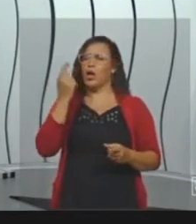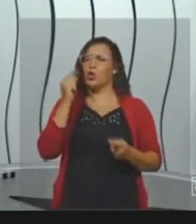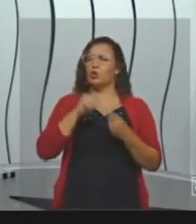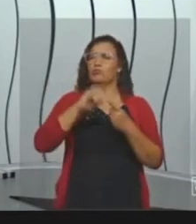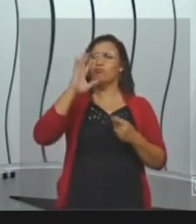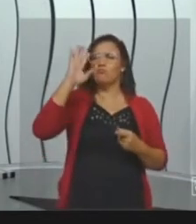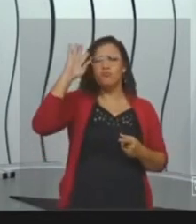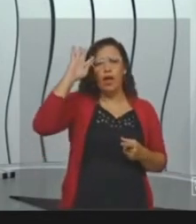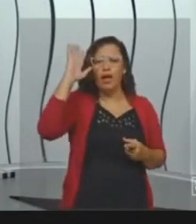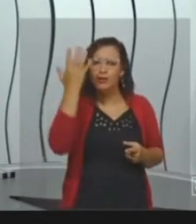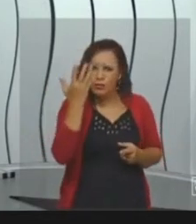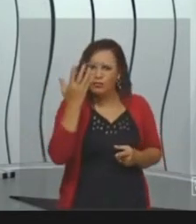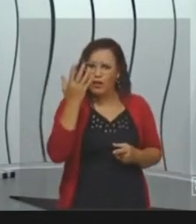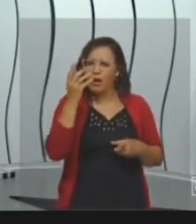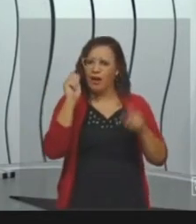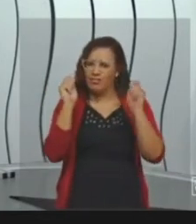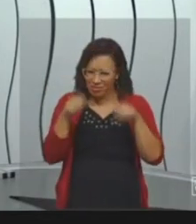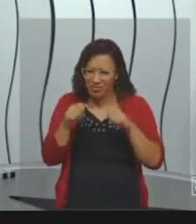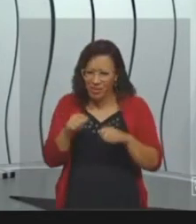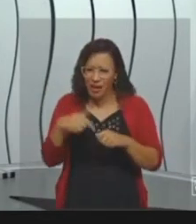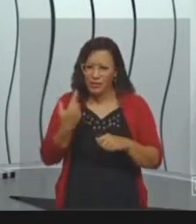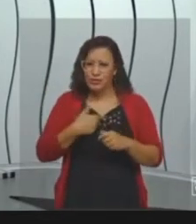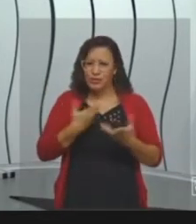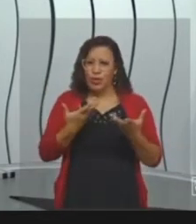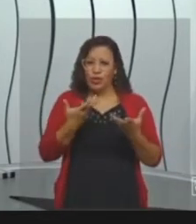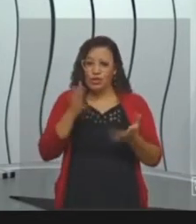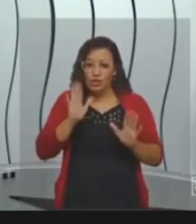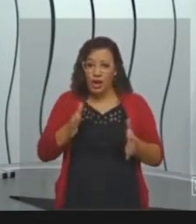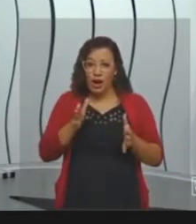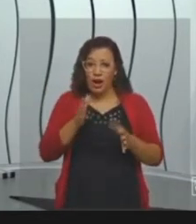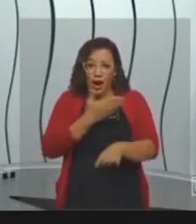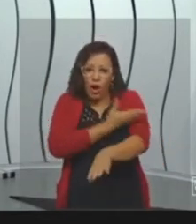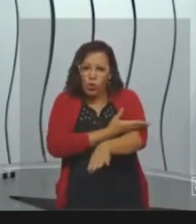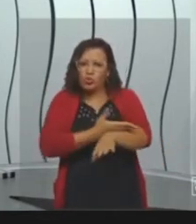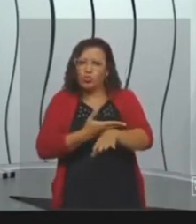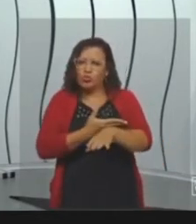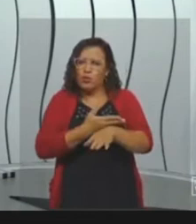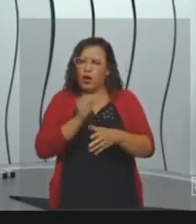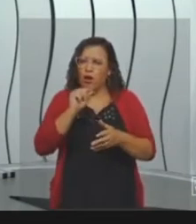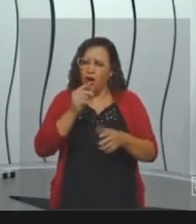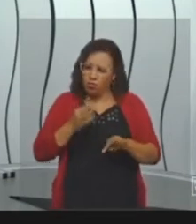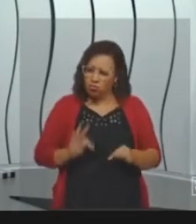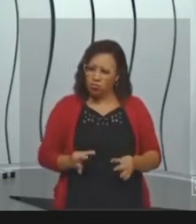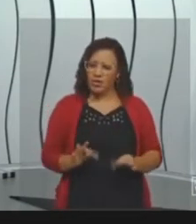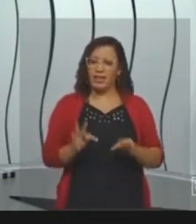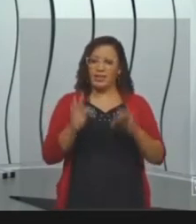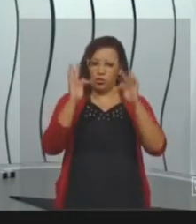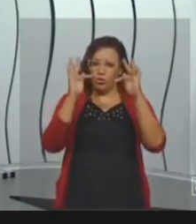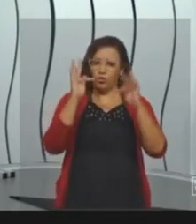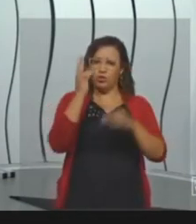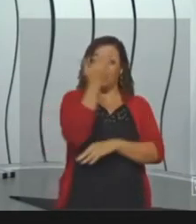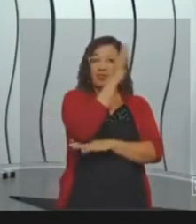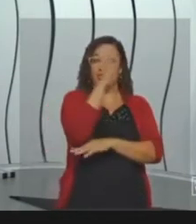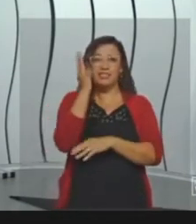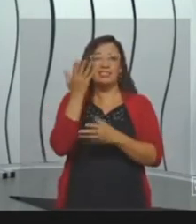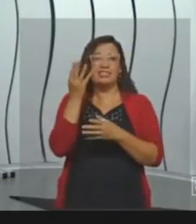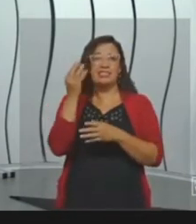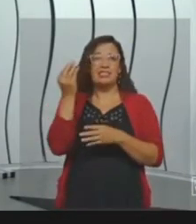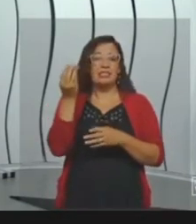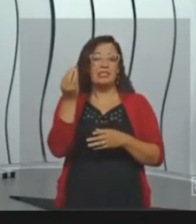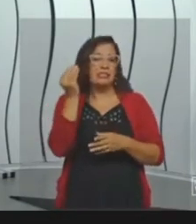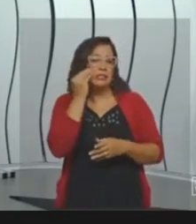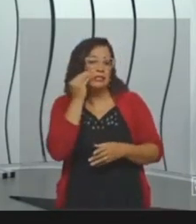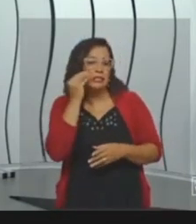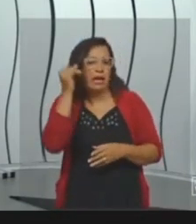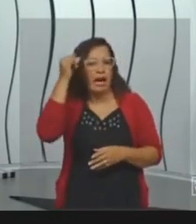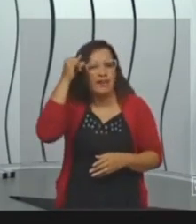para que nós possamos lidar com a tecnologia de uma forma que o ambiente seja menos prejudicado, que a nossa